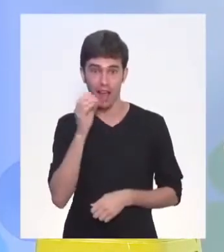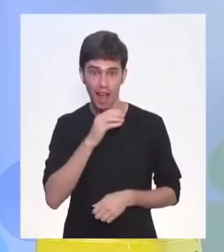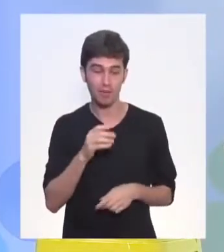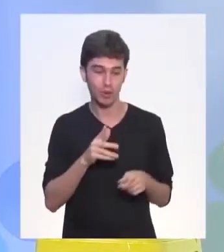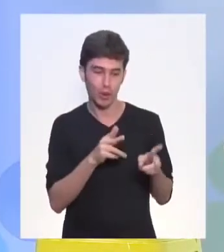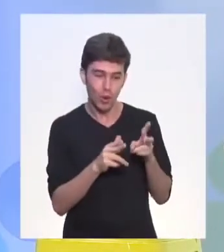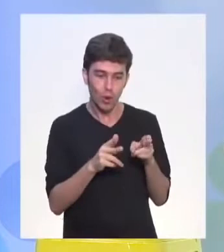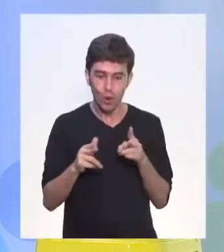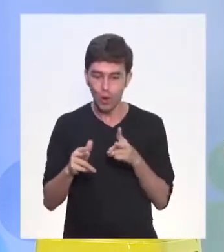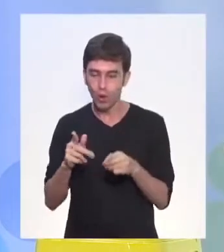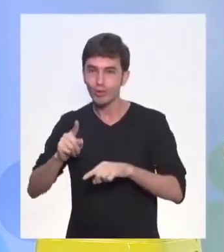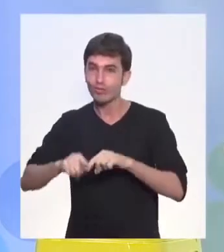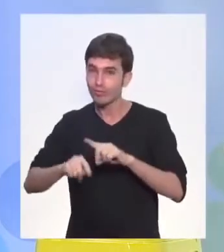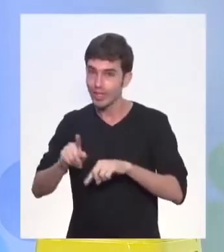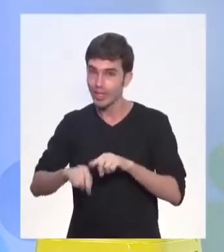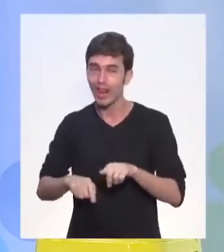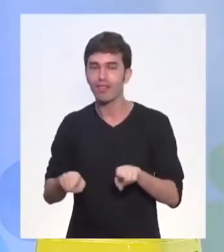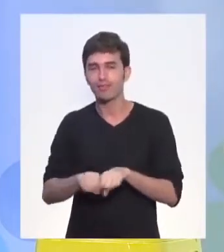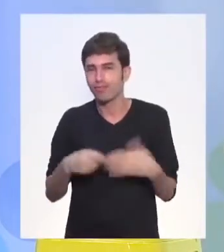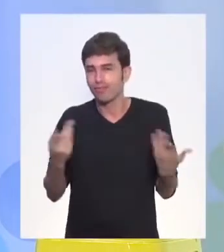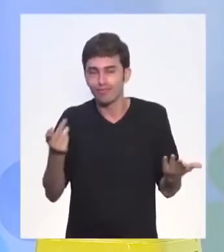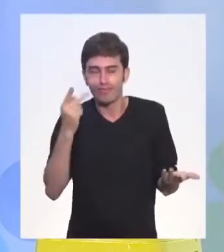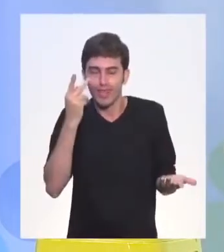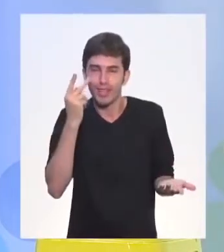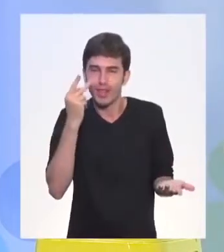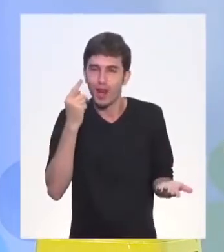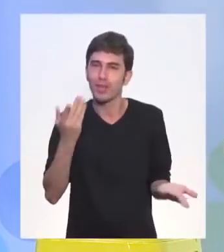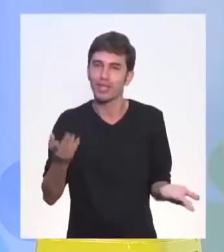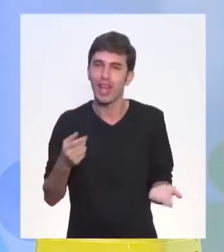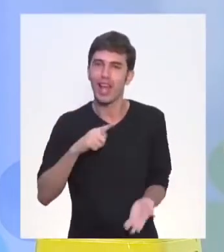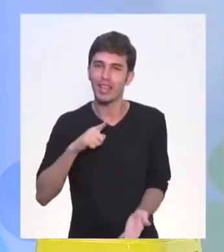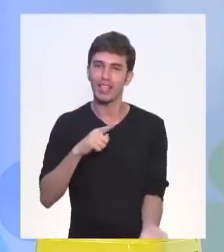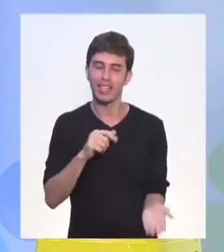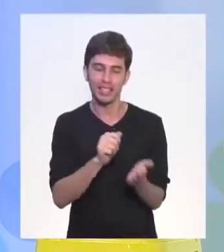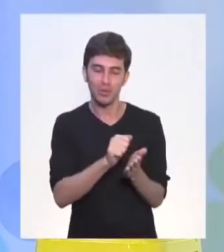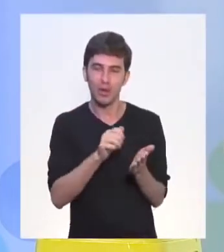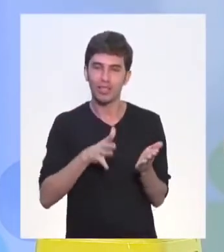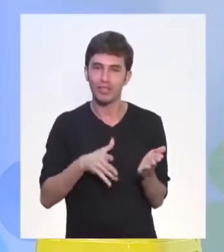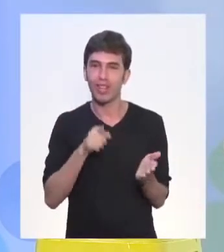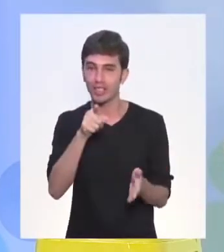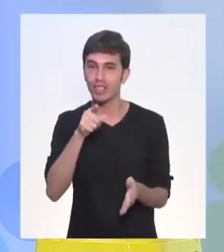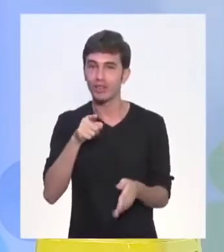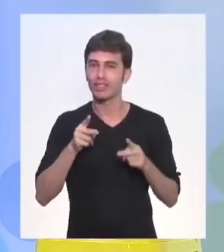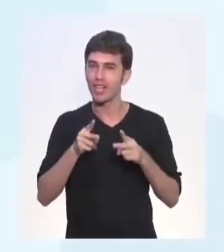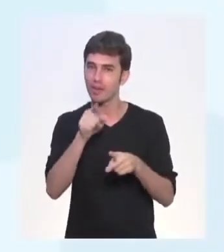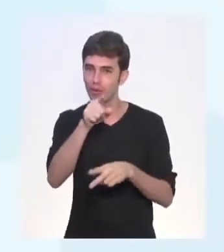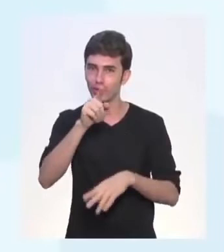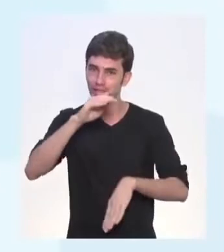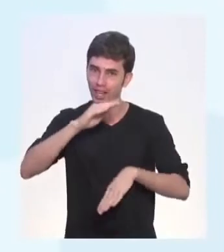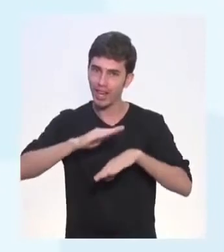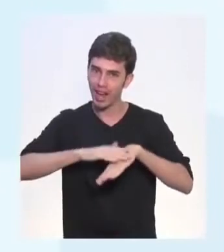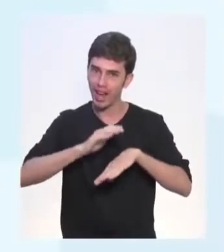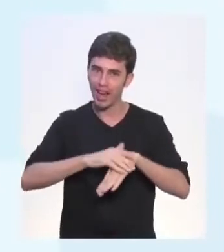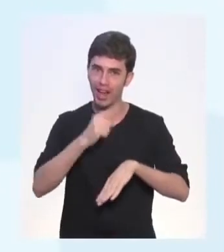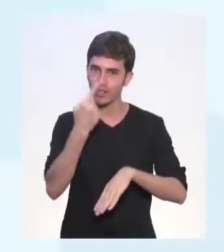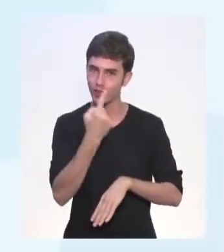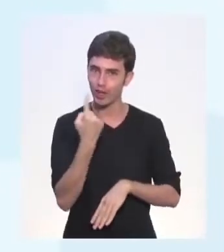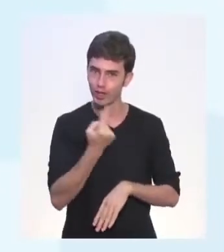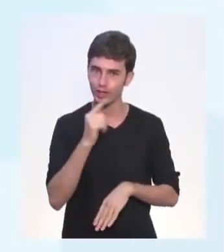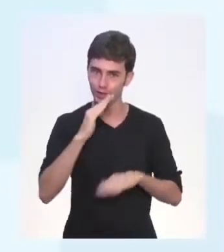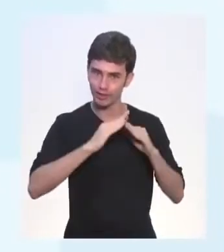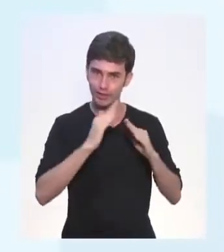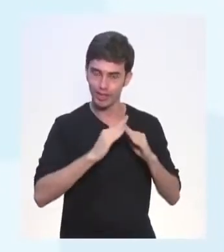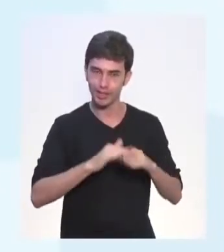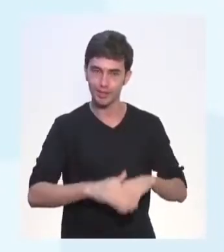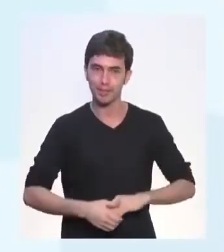aí do material e, naturalmente, sempre vai ficar uma atividade aí no material para você fazer por conta, tudo bem? Então, vamos